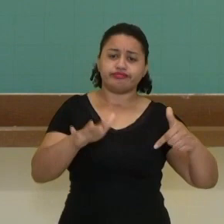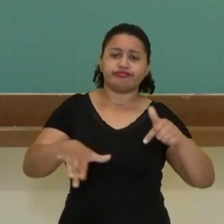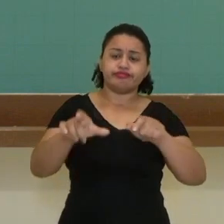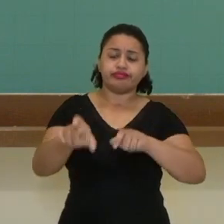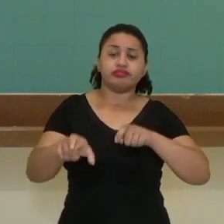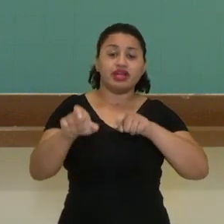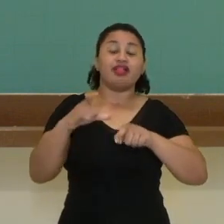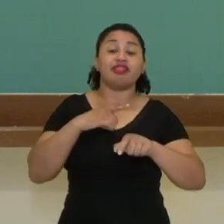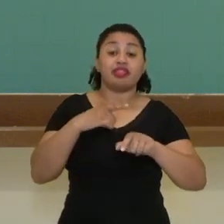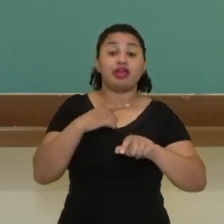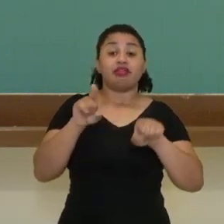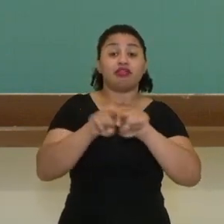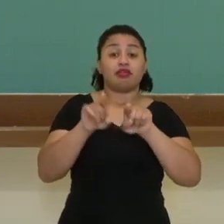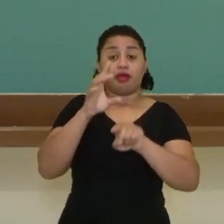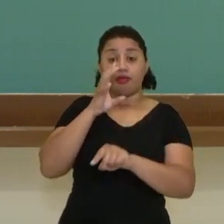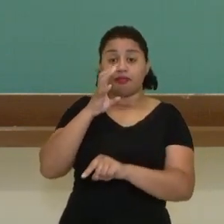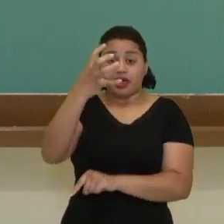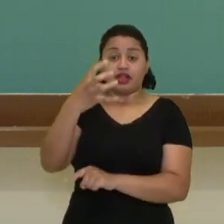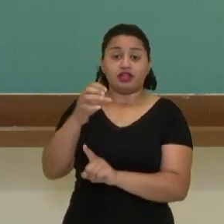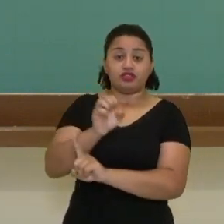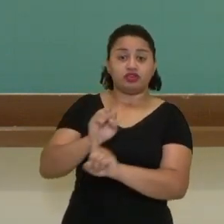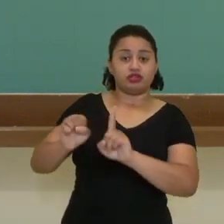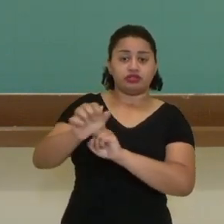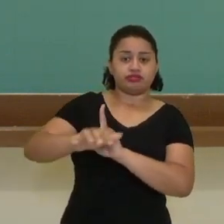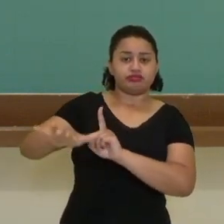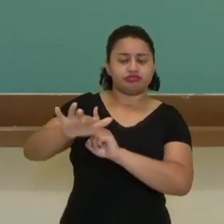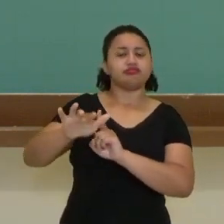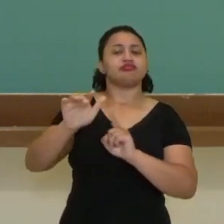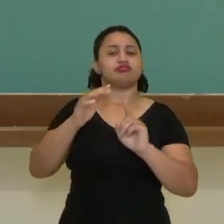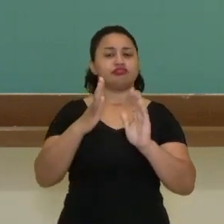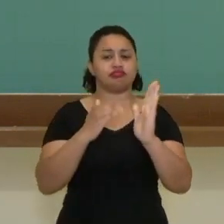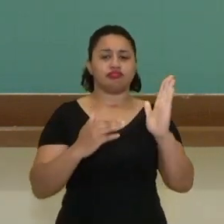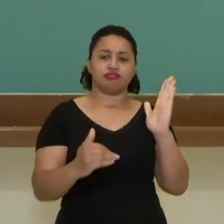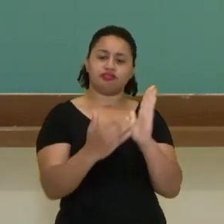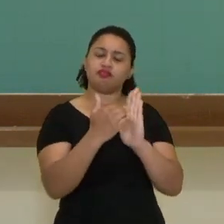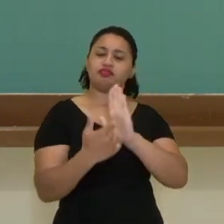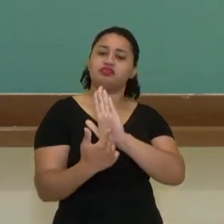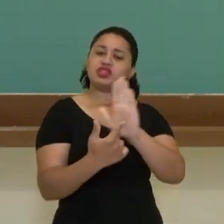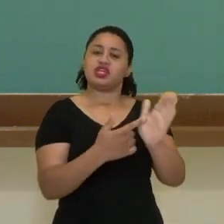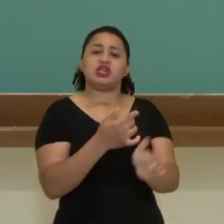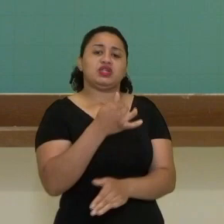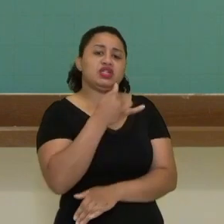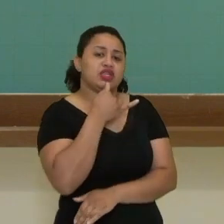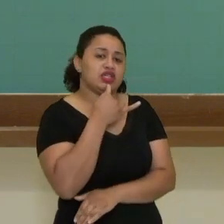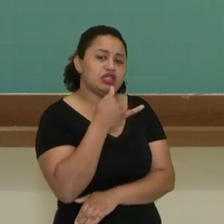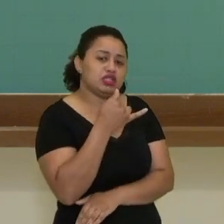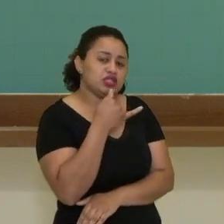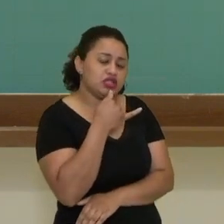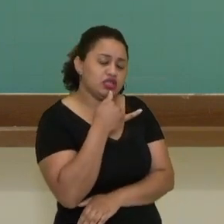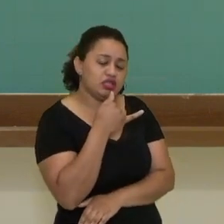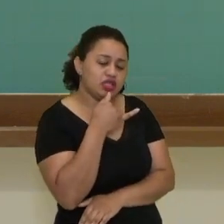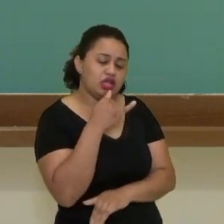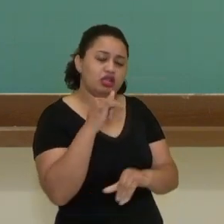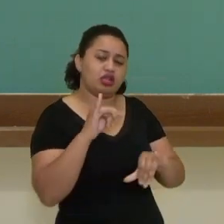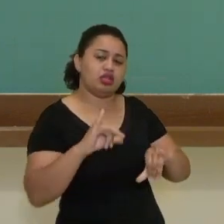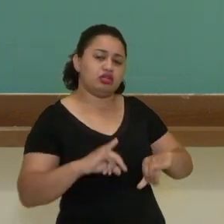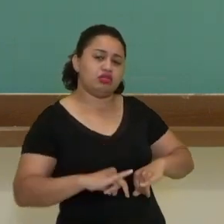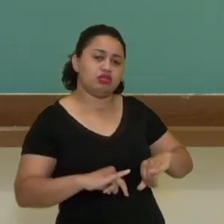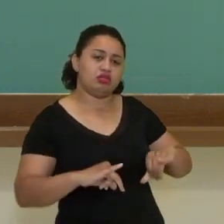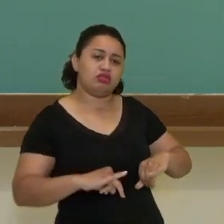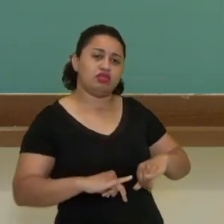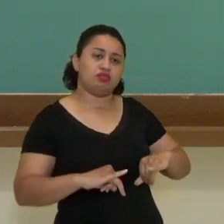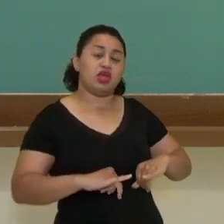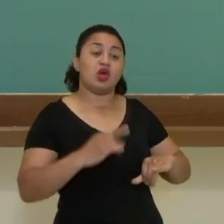tem uma crítica social bem forte dentro desses trabalhos, mostrando a tristeza, a melancolia, né? E com tons